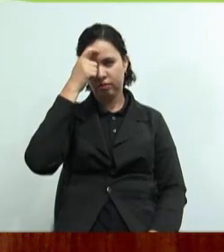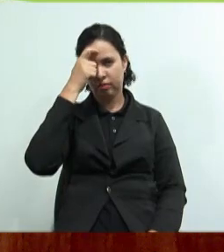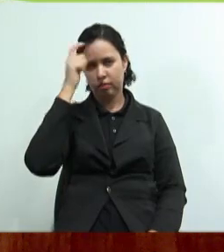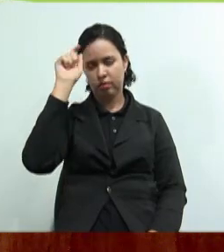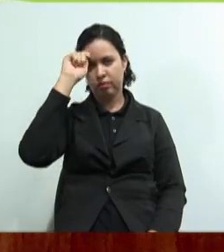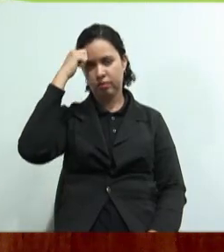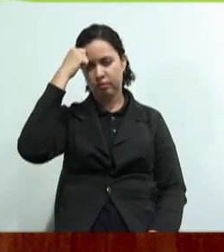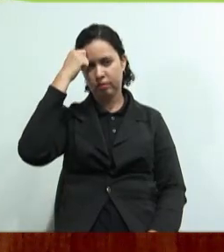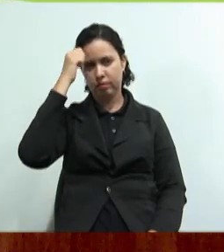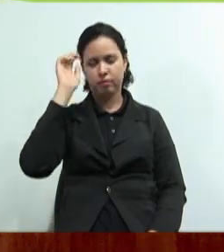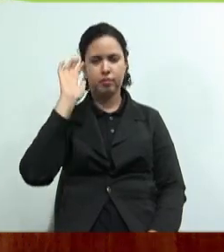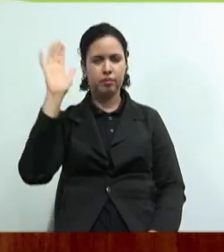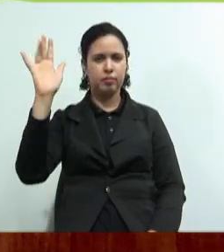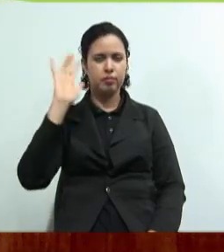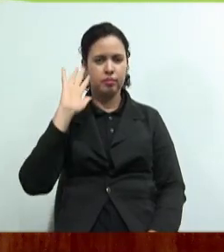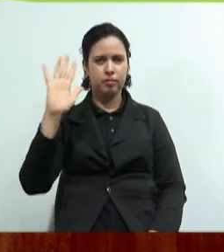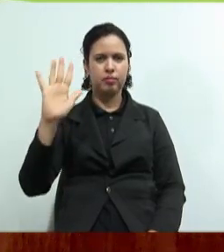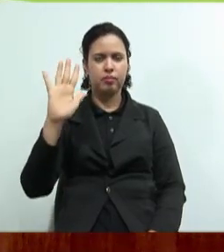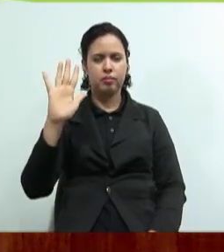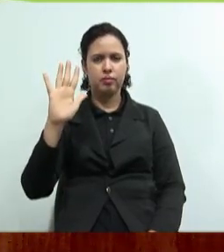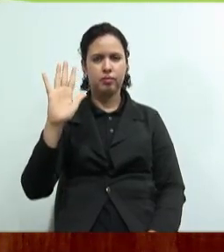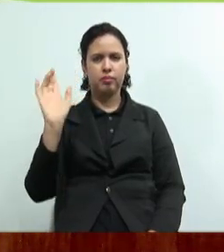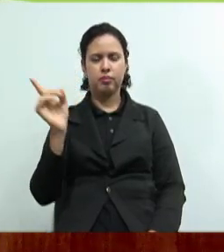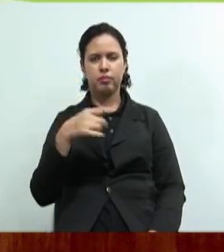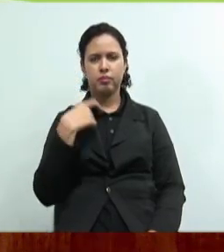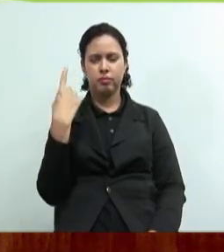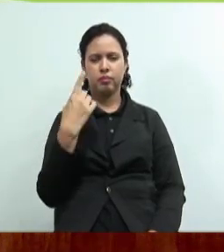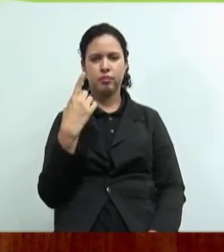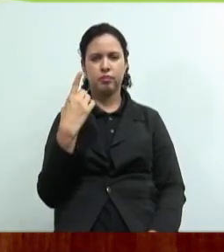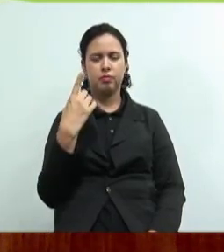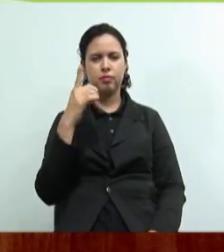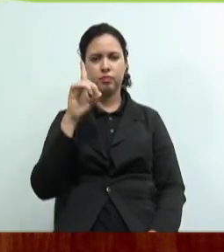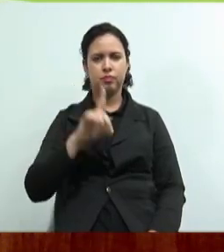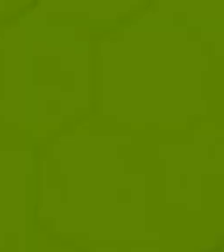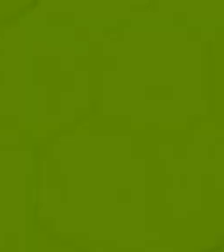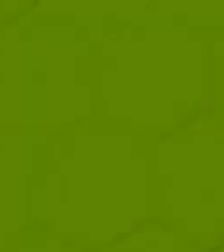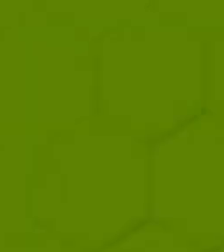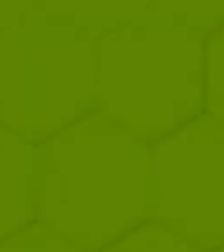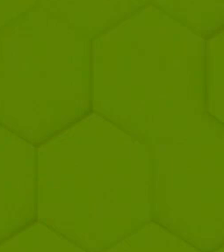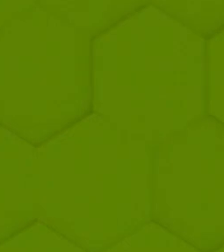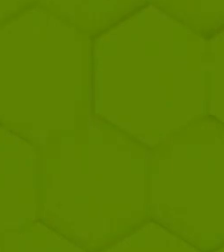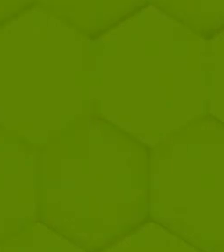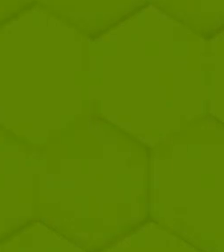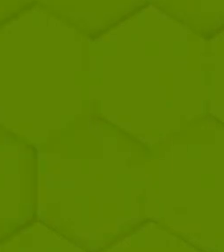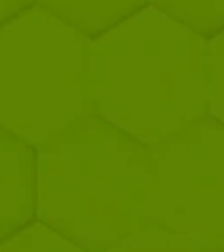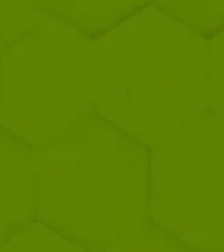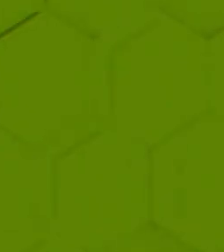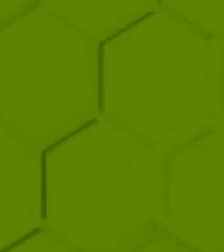Então, vamos refletir sobre isso durante todo o dia e até a volta.